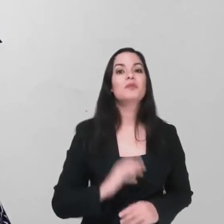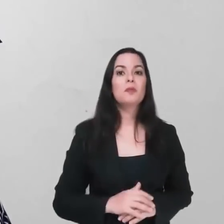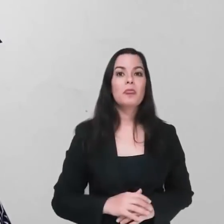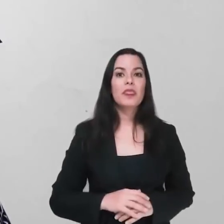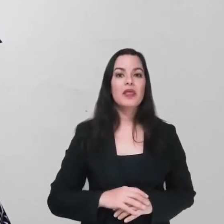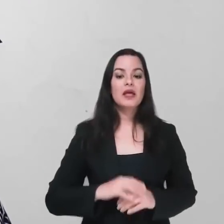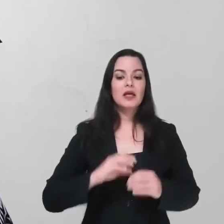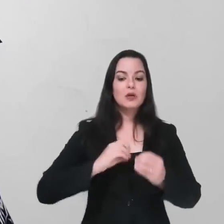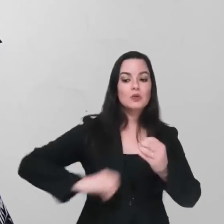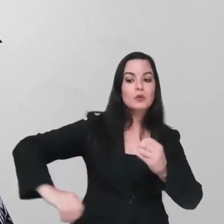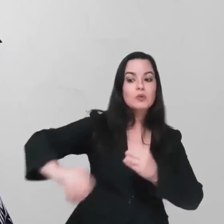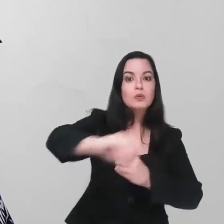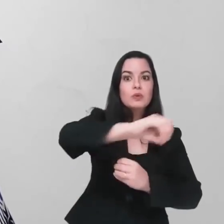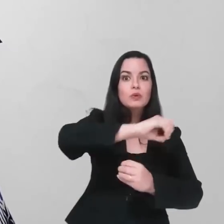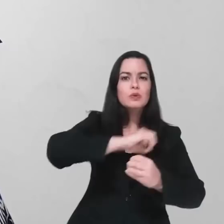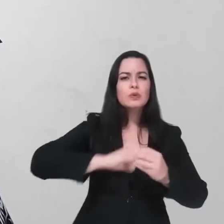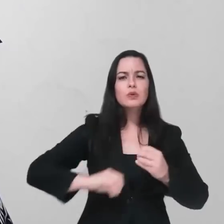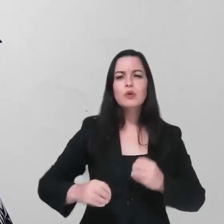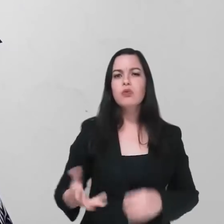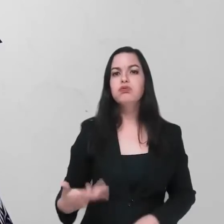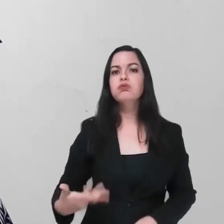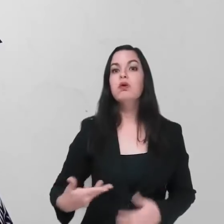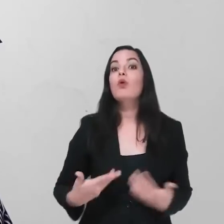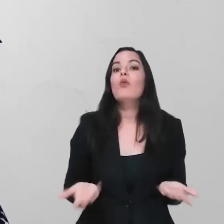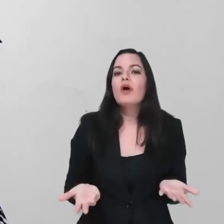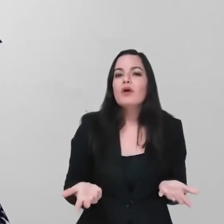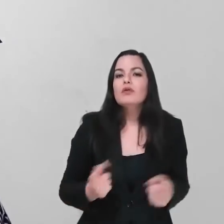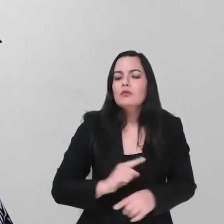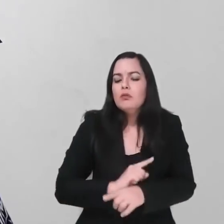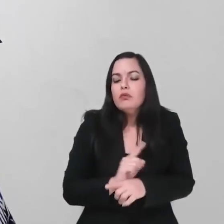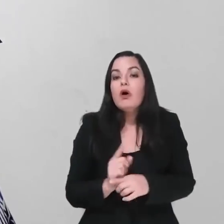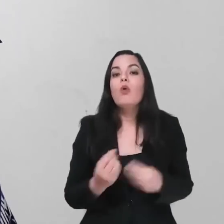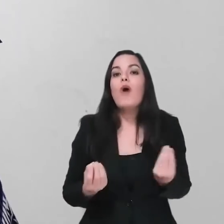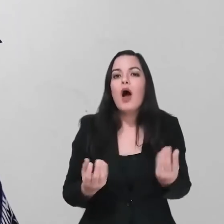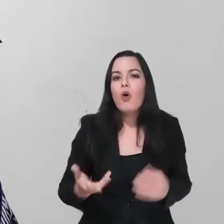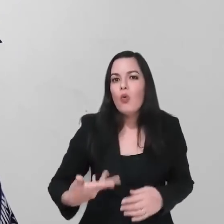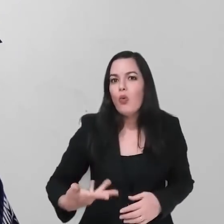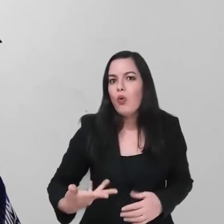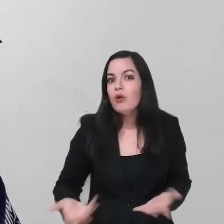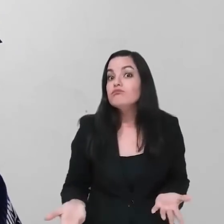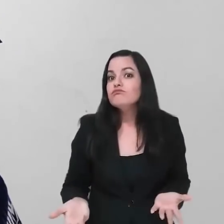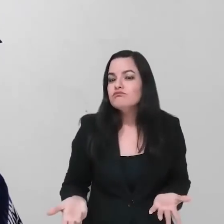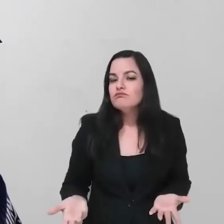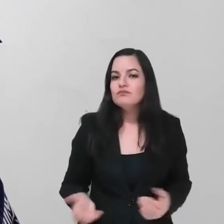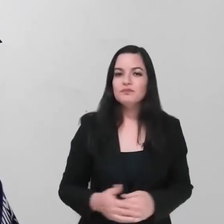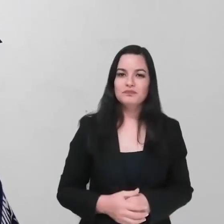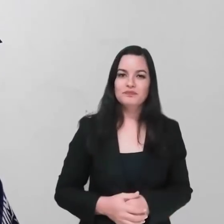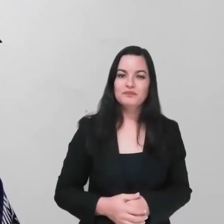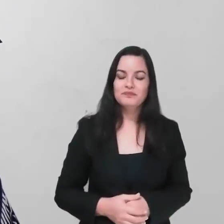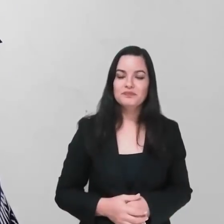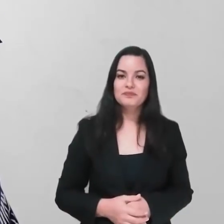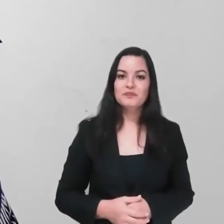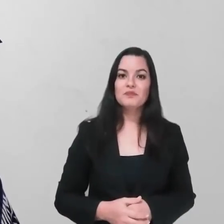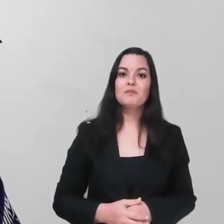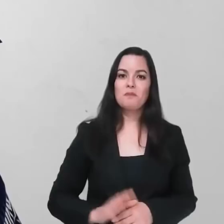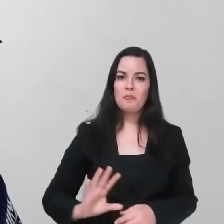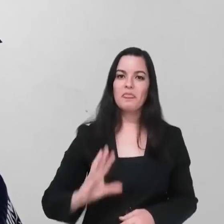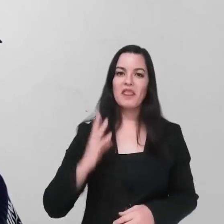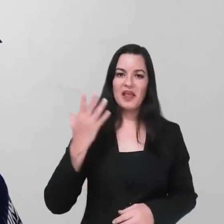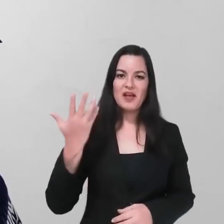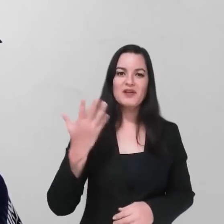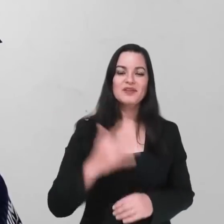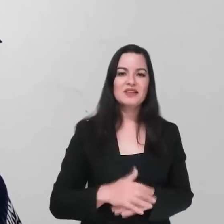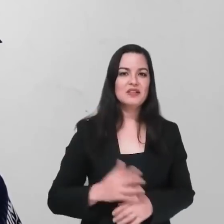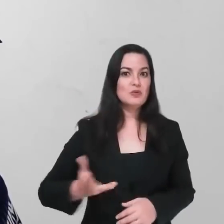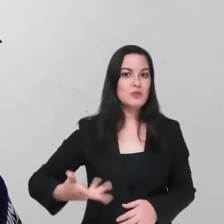qual é a velocidade da translação? Pois é, a translação do nosso planeta acontece com